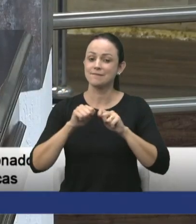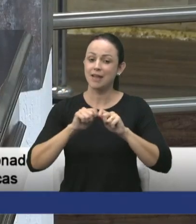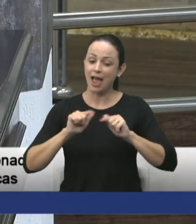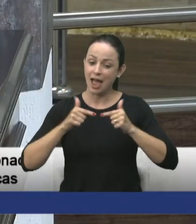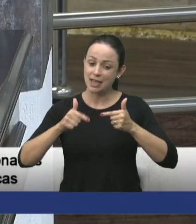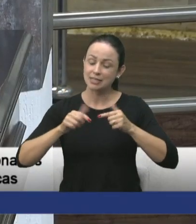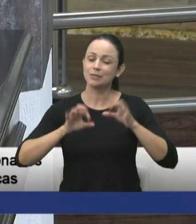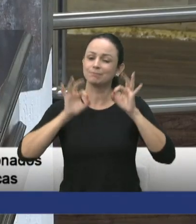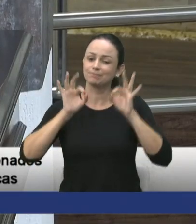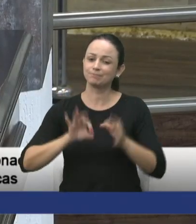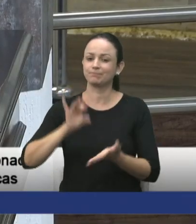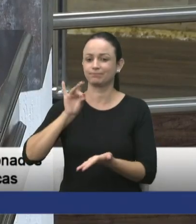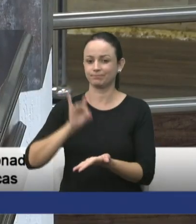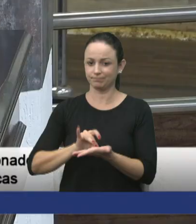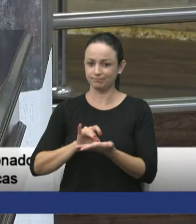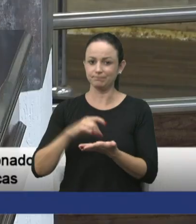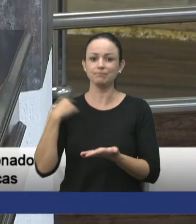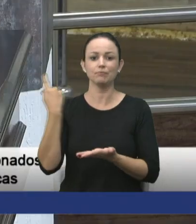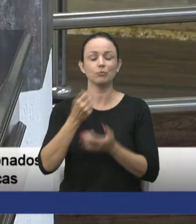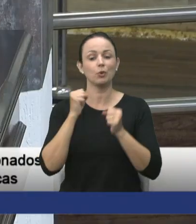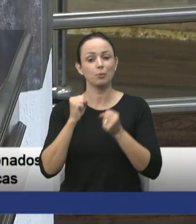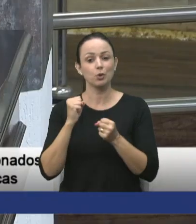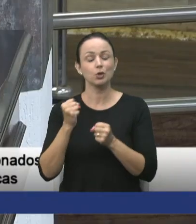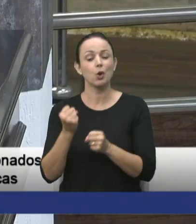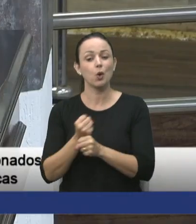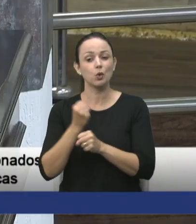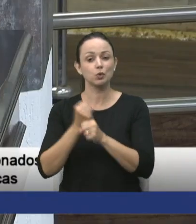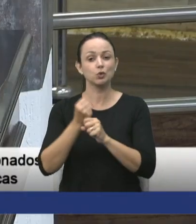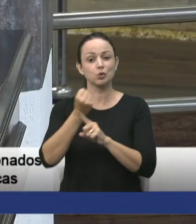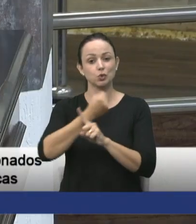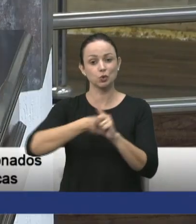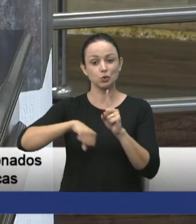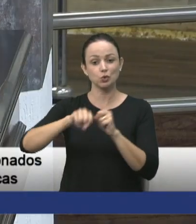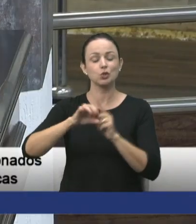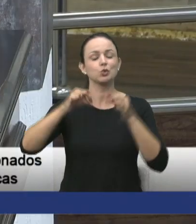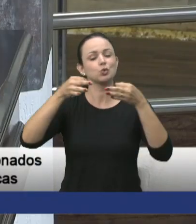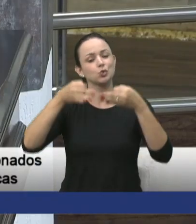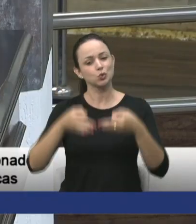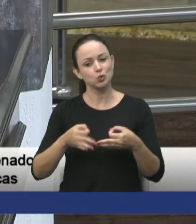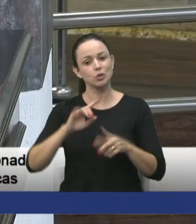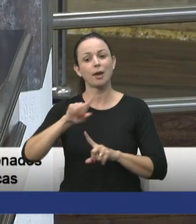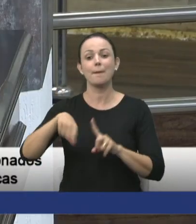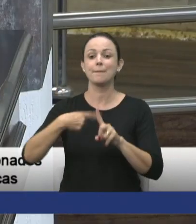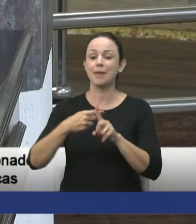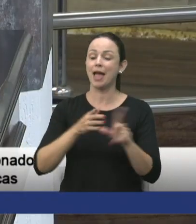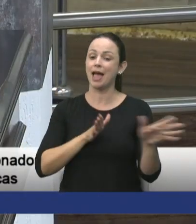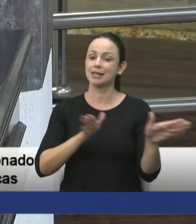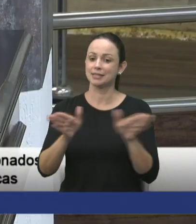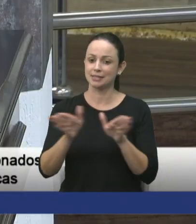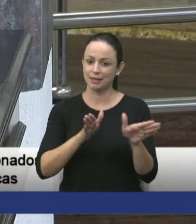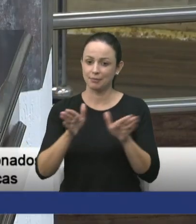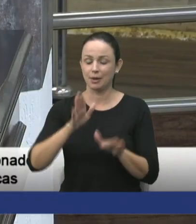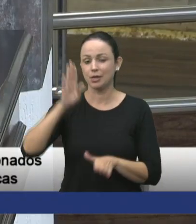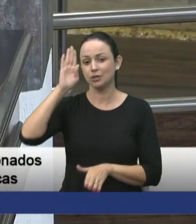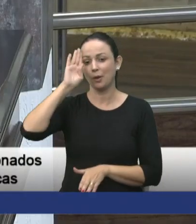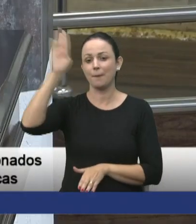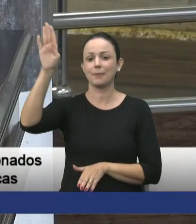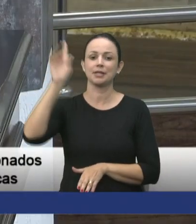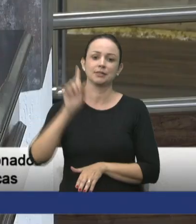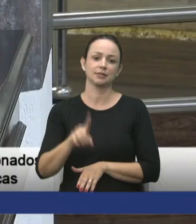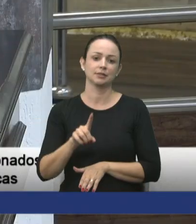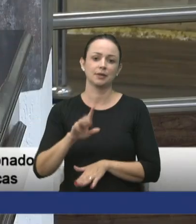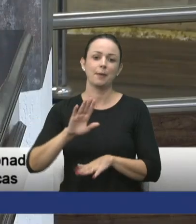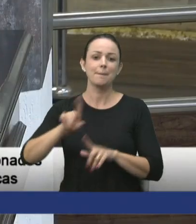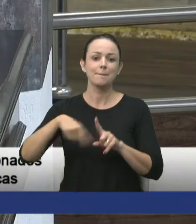concretas. Que possamos construir uma sociedade mais justa, mais acessível e, principalmente,